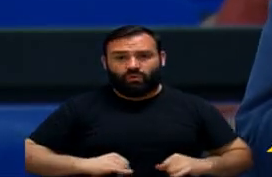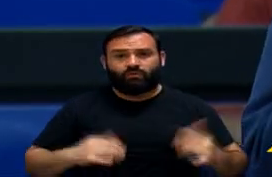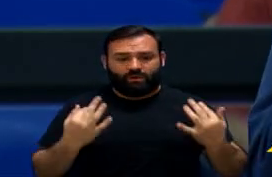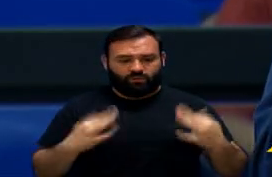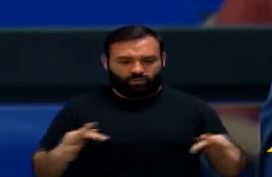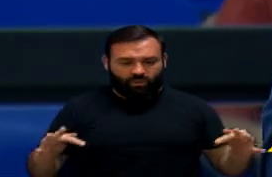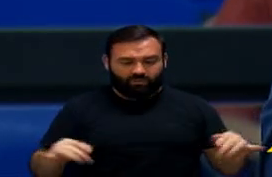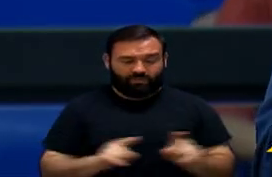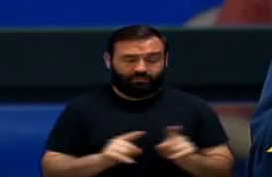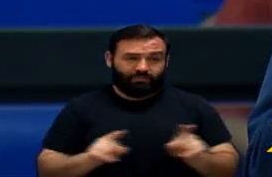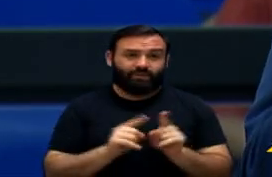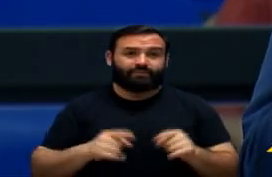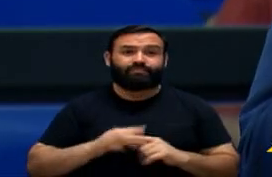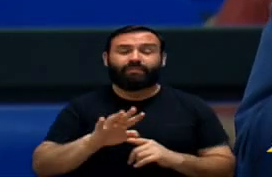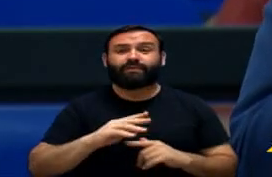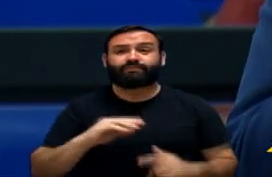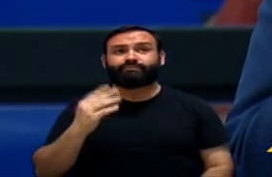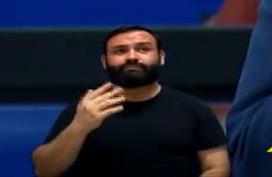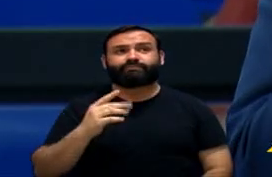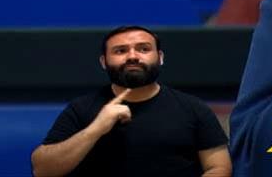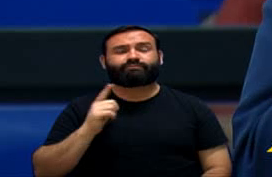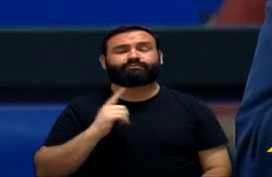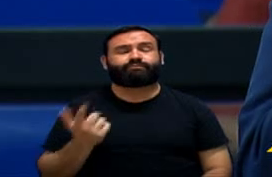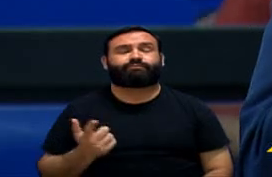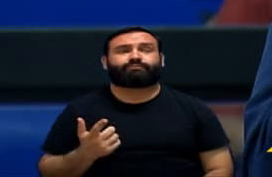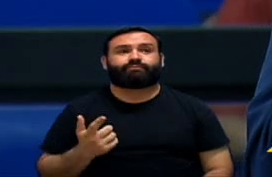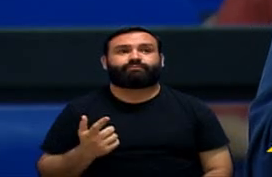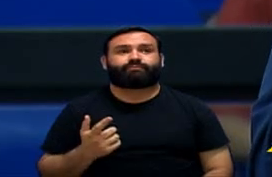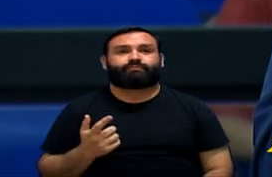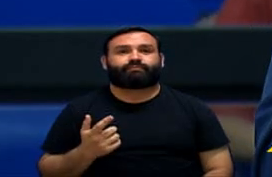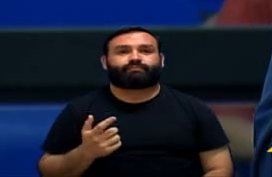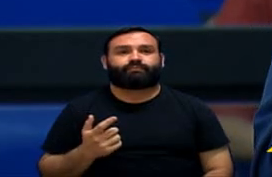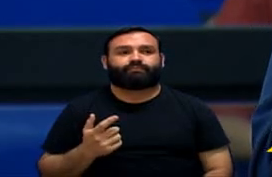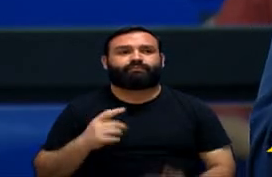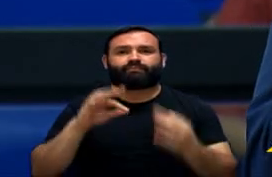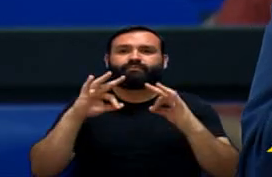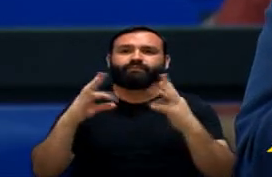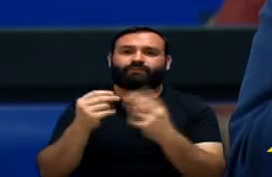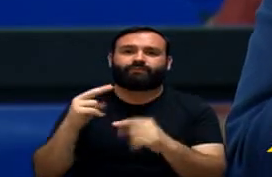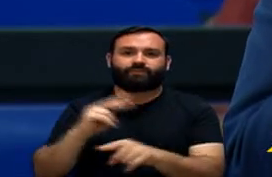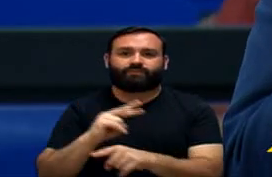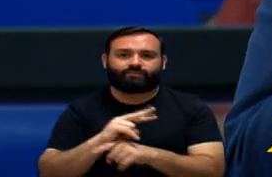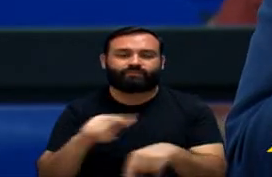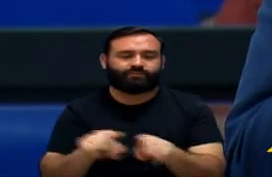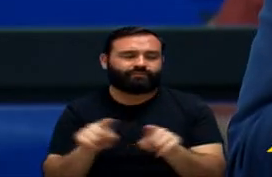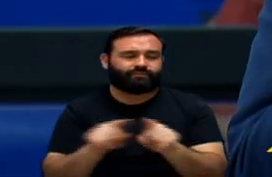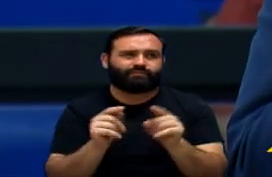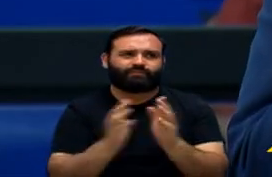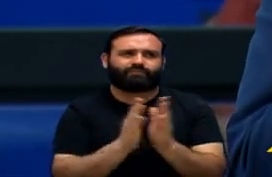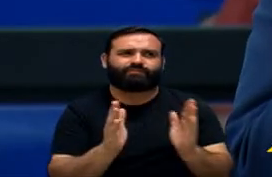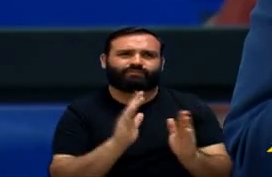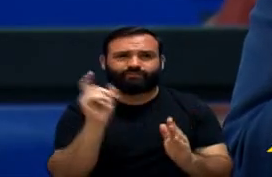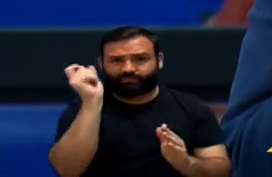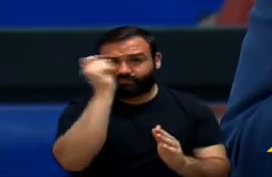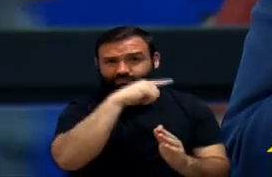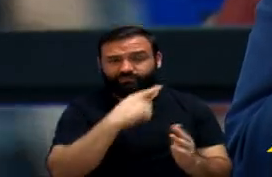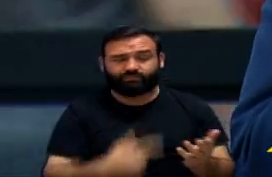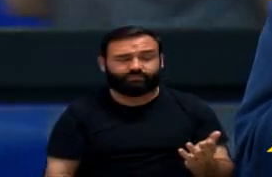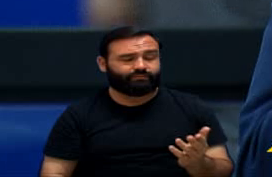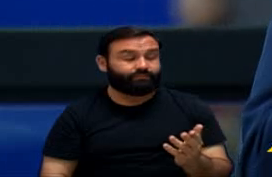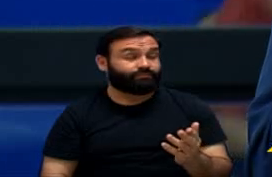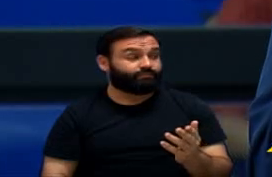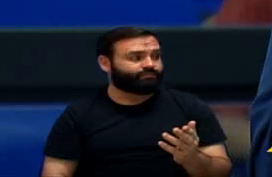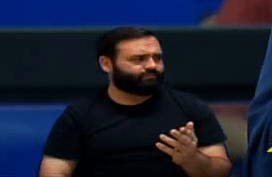dor ali pelo menos aproveitando a ali a a a os os familiares né aquele momento difícil mas ali eh